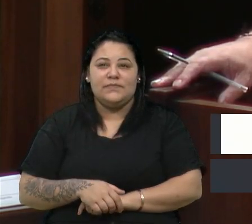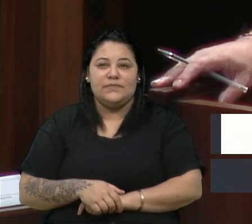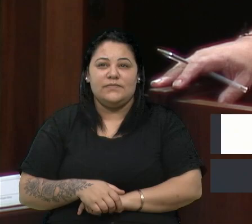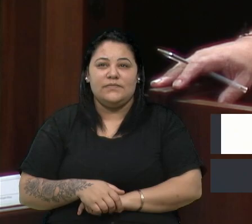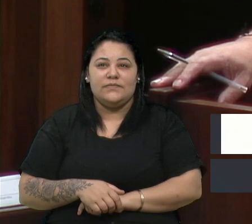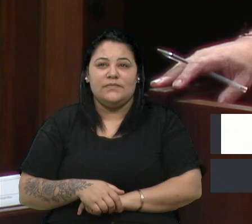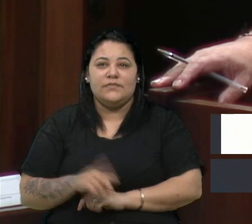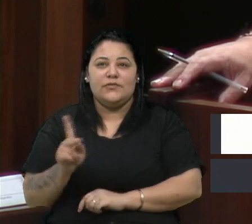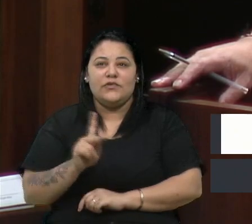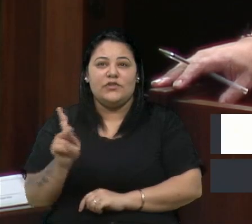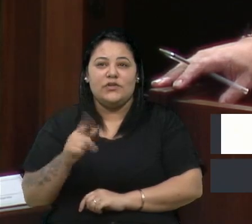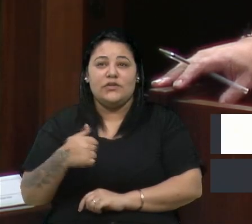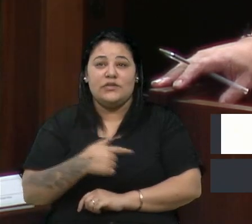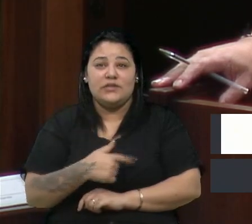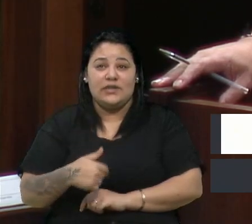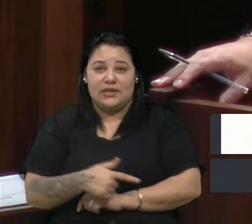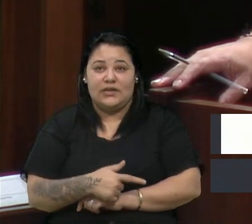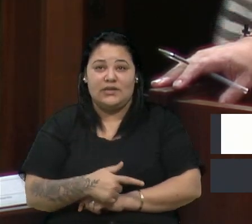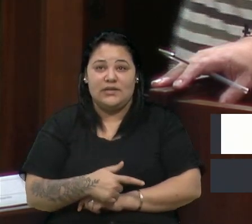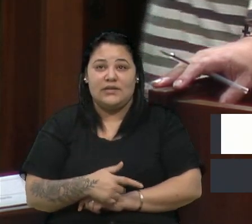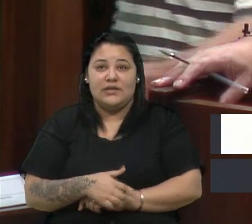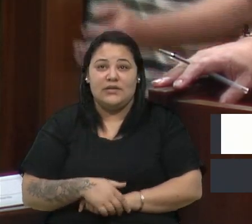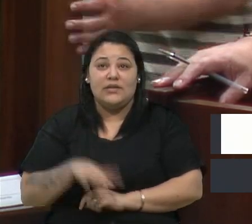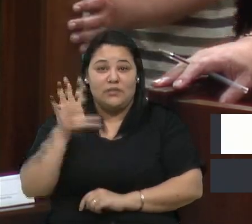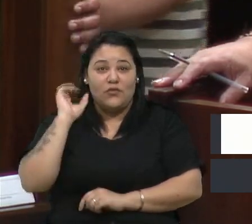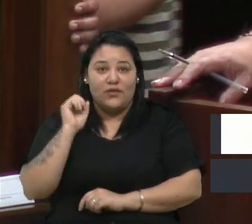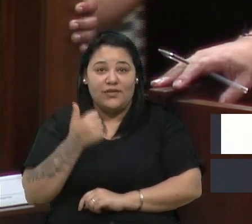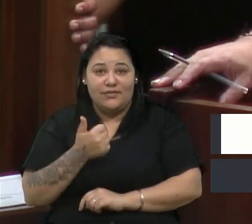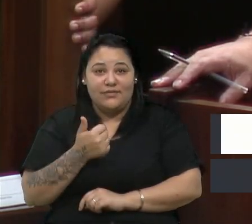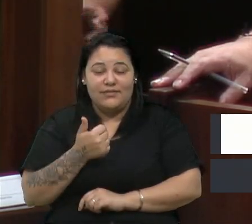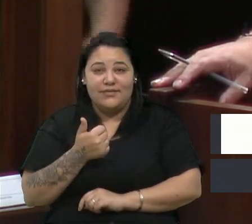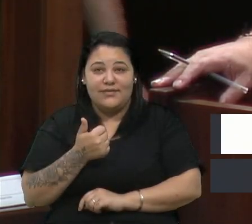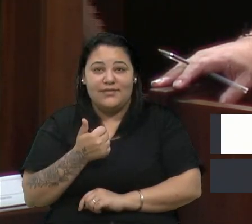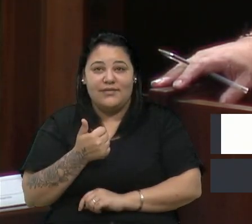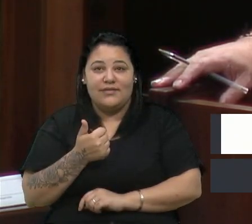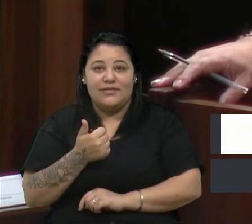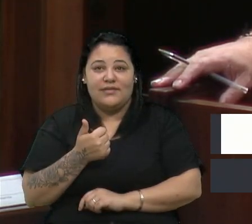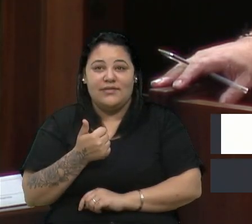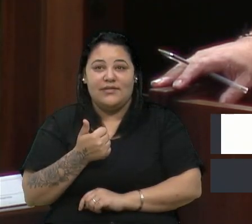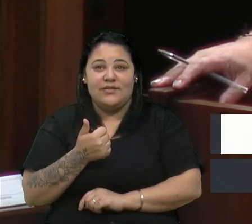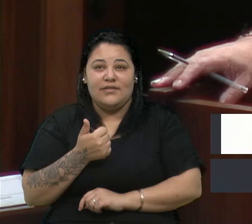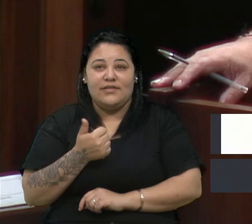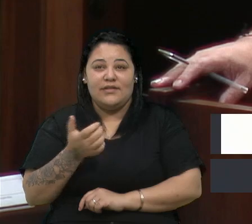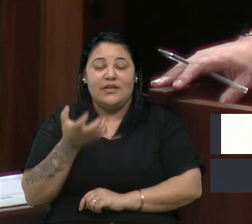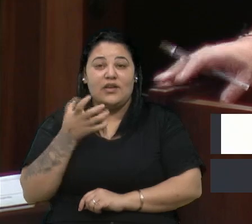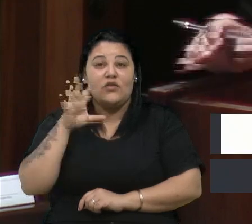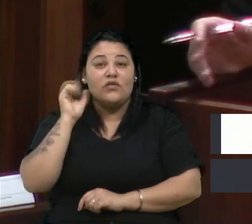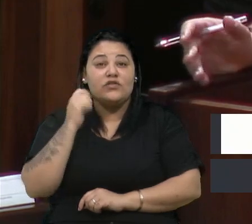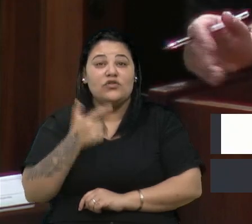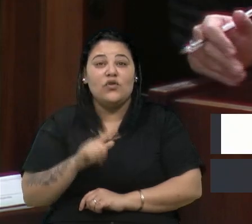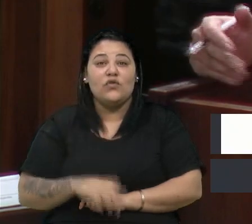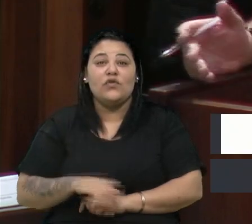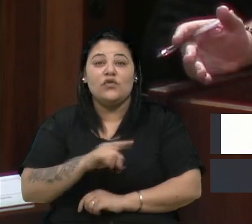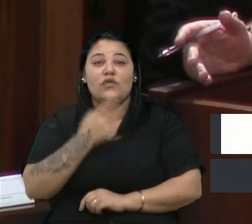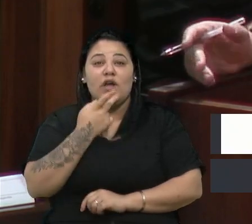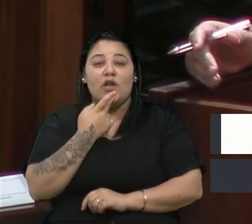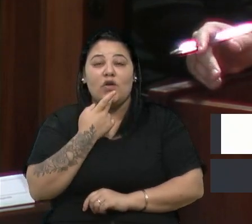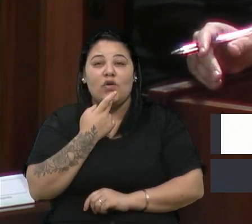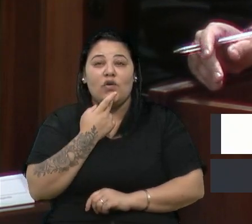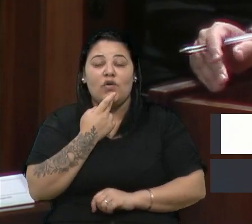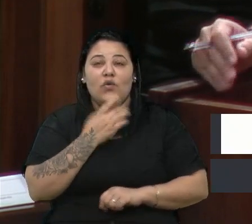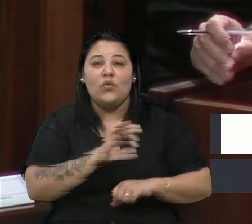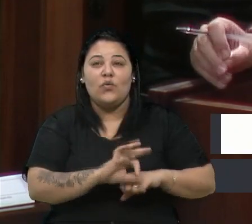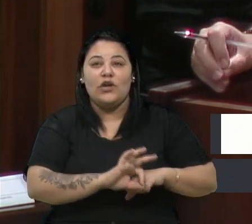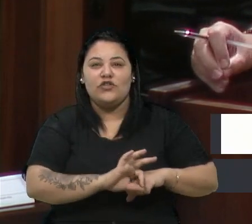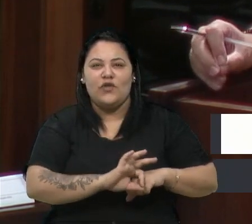Professor Zanquim, está me ouvindo? Então, eu gostaria que o senhor ouvisse de novo, porque o senhor falou de um advogado no Ministério da